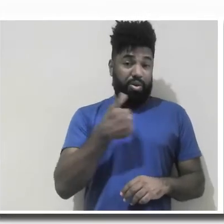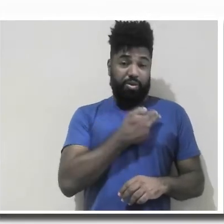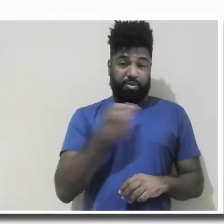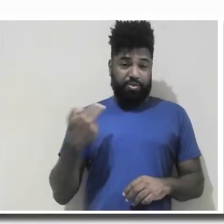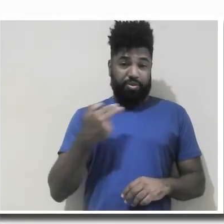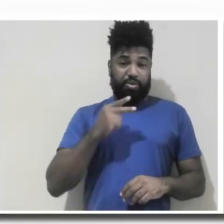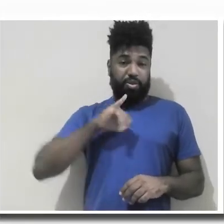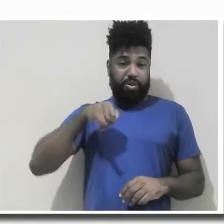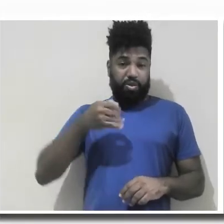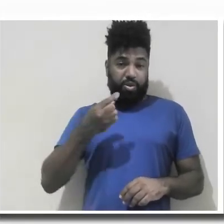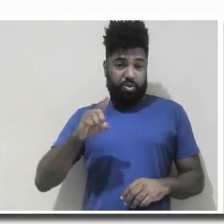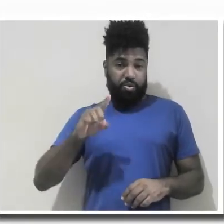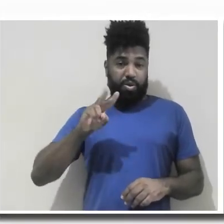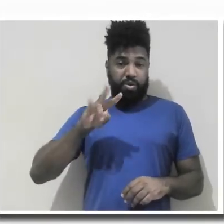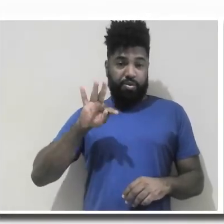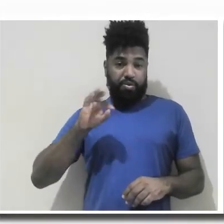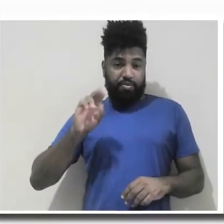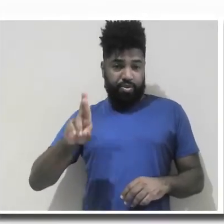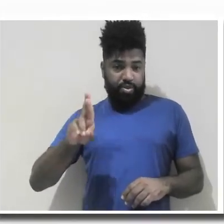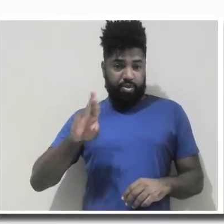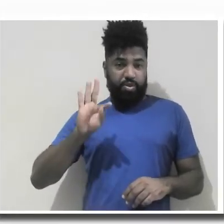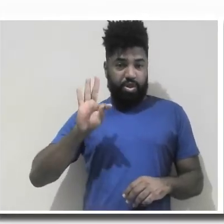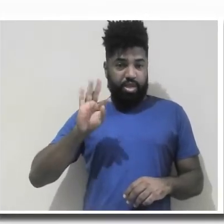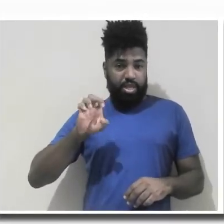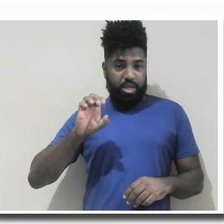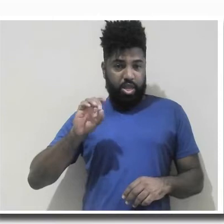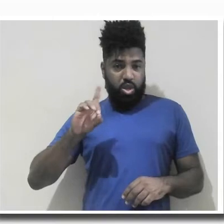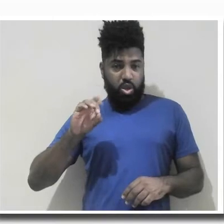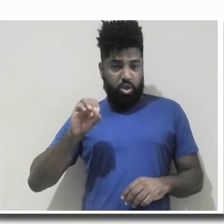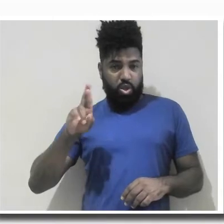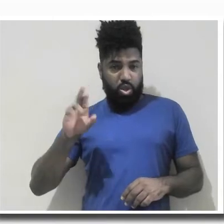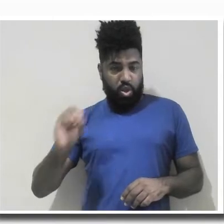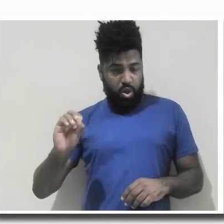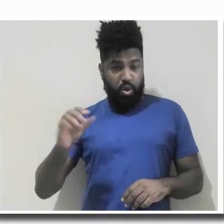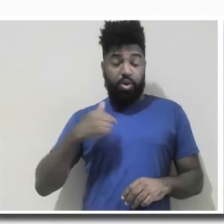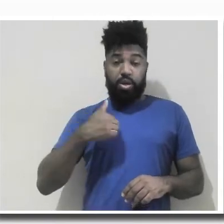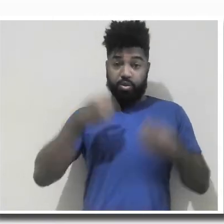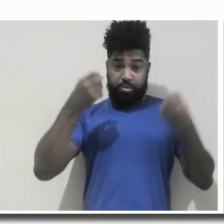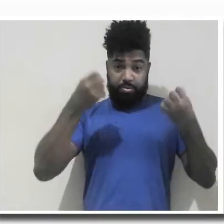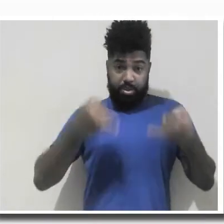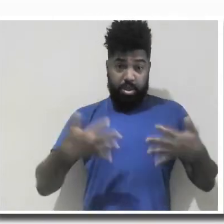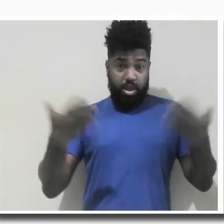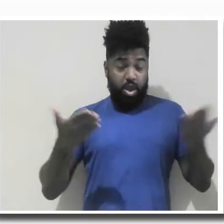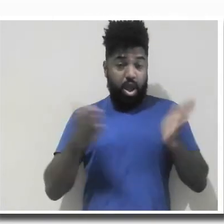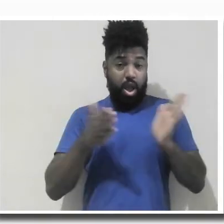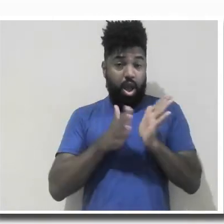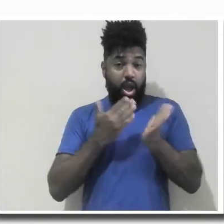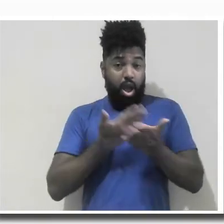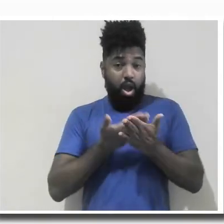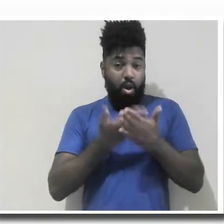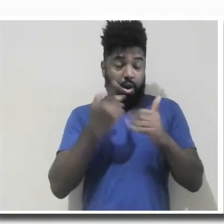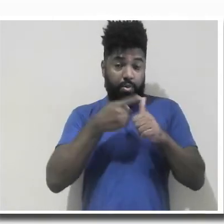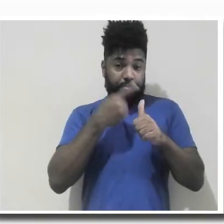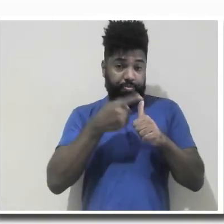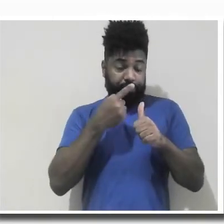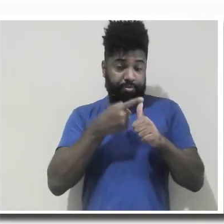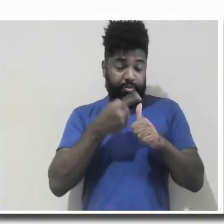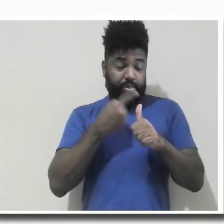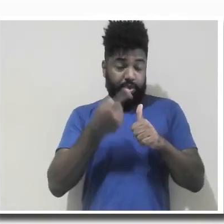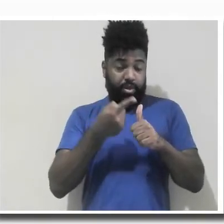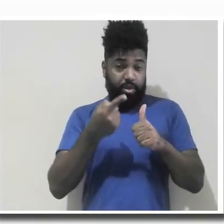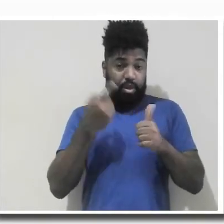Olá, eu sou o professor João Vitor Teodoro. Falarei nesta primeira aula da disciplina de